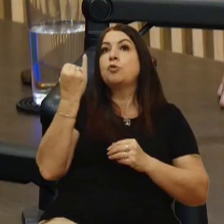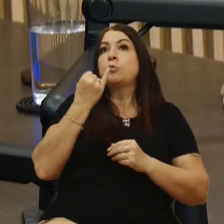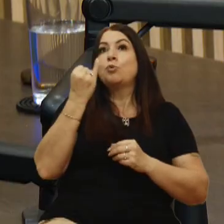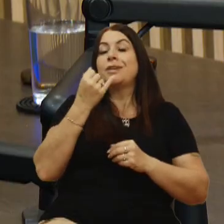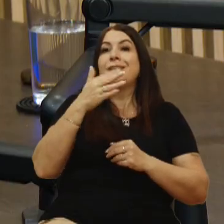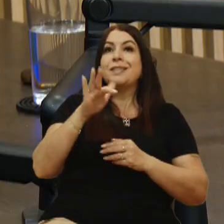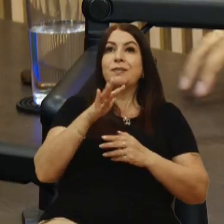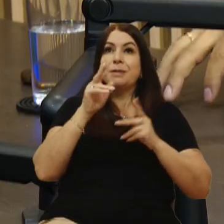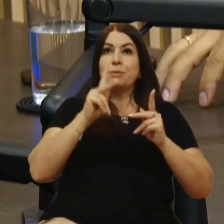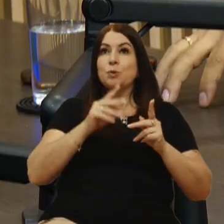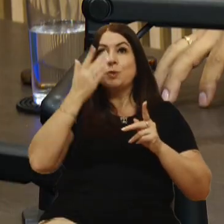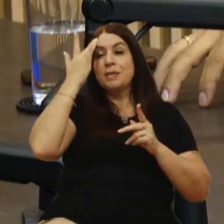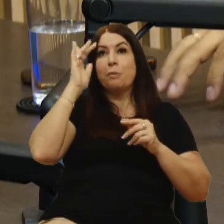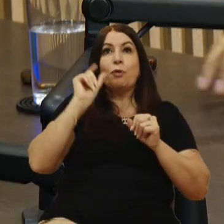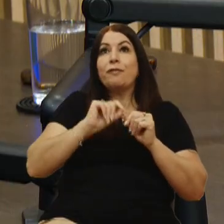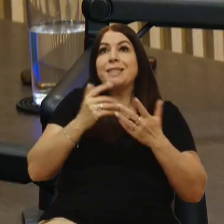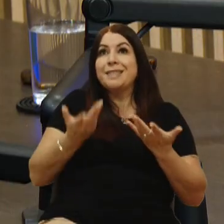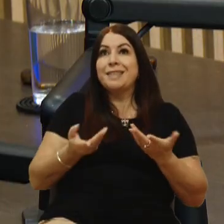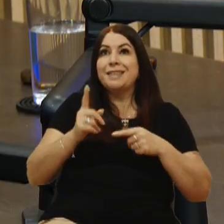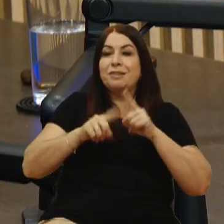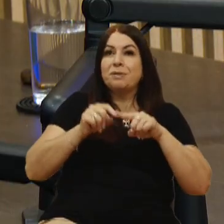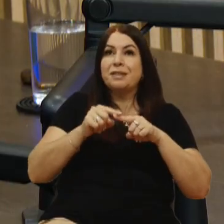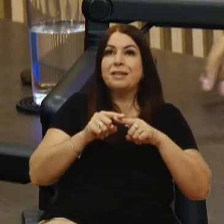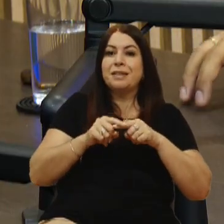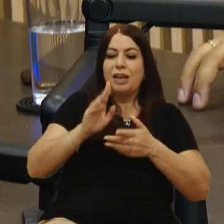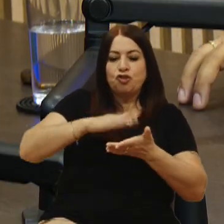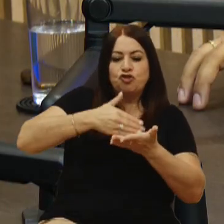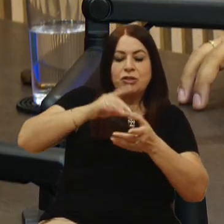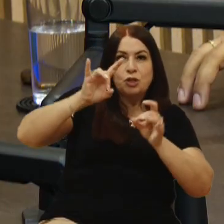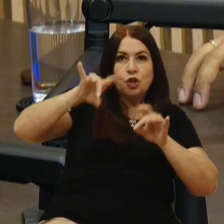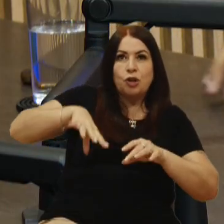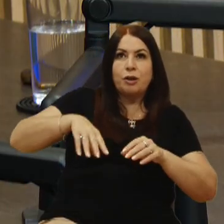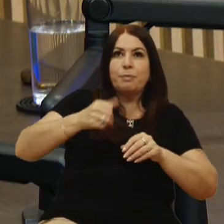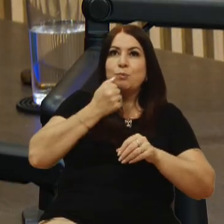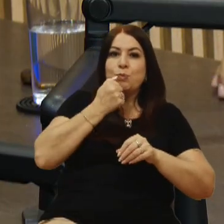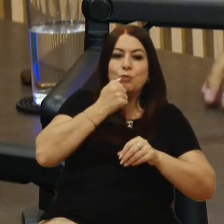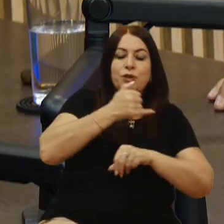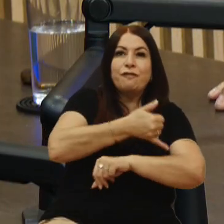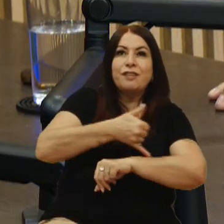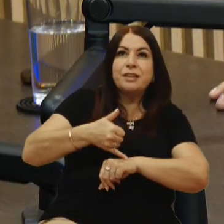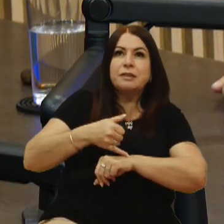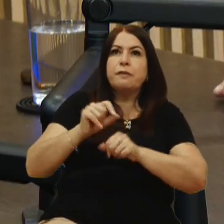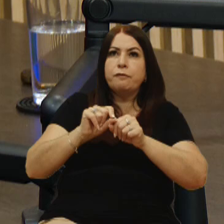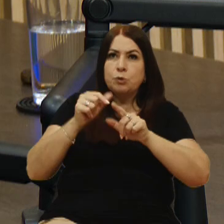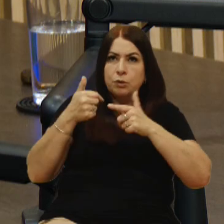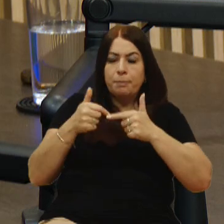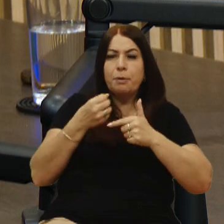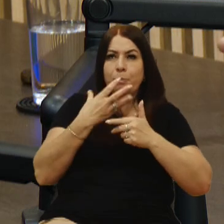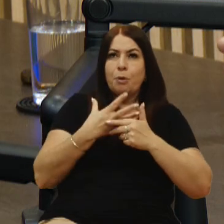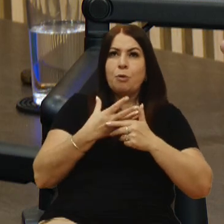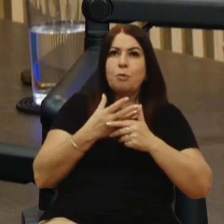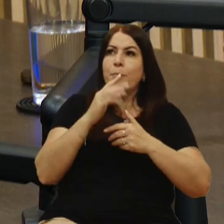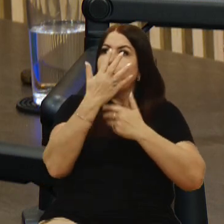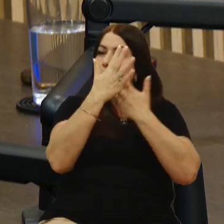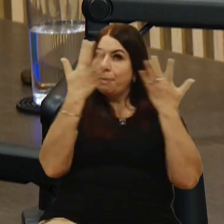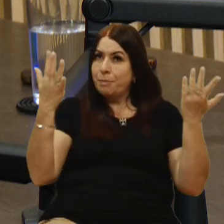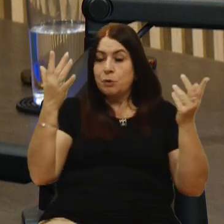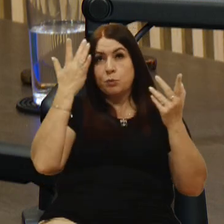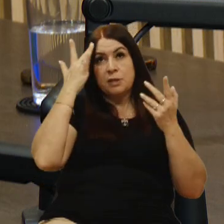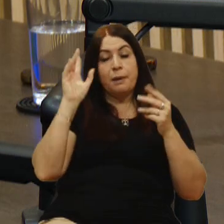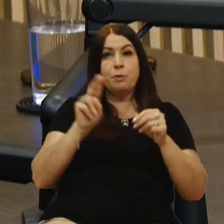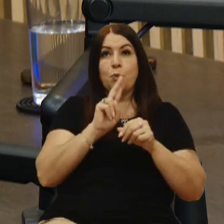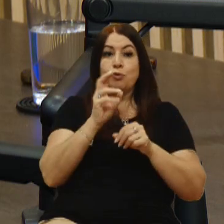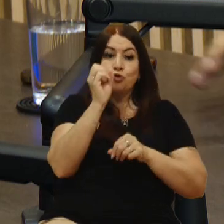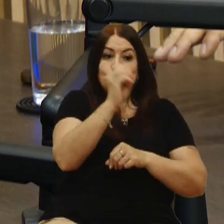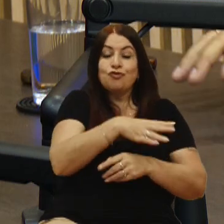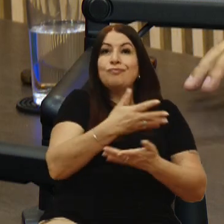muitas vezes as pessoas não sabem nem o que fazer com o material, é tinta que sobra, é cimento que vence, então faz um trabalho bom para o meio ambiente, porque não sabe aonde